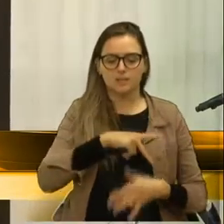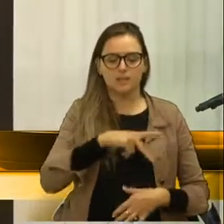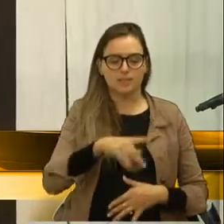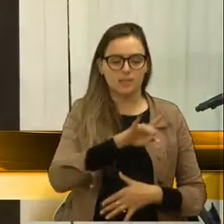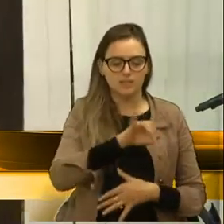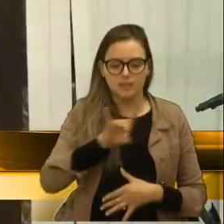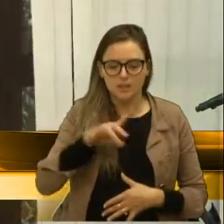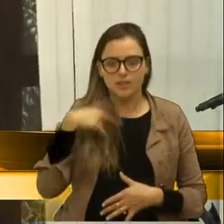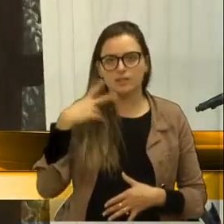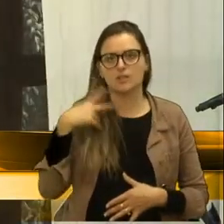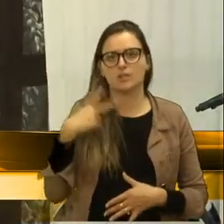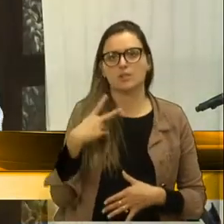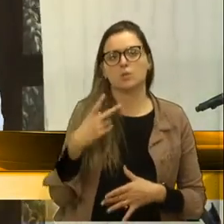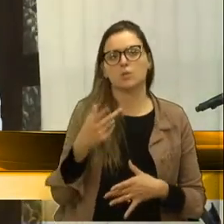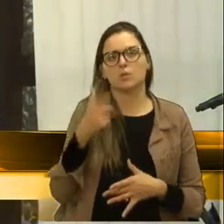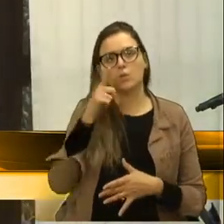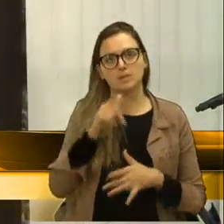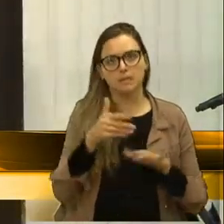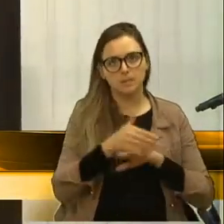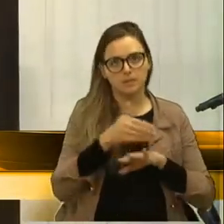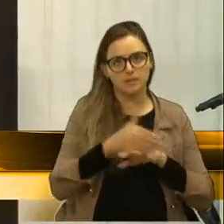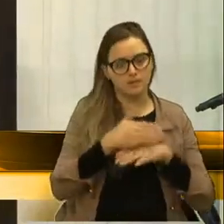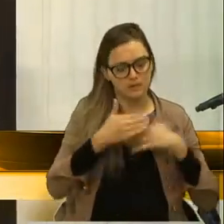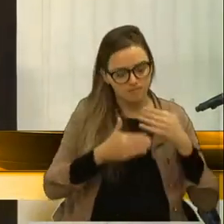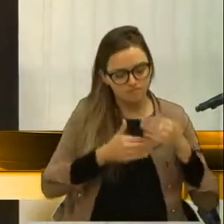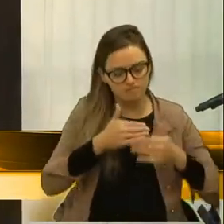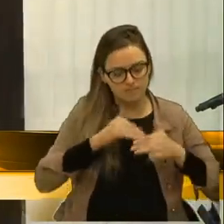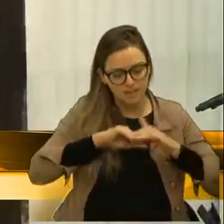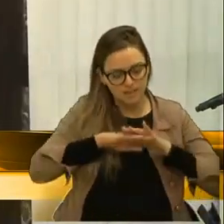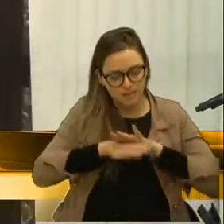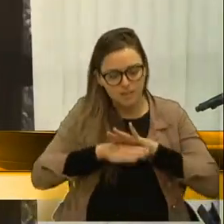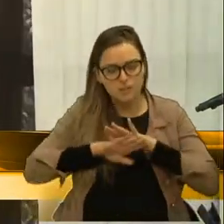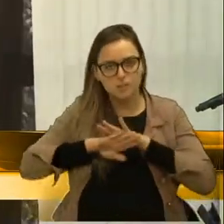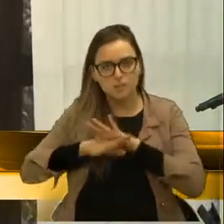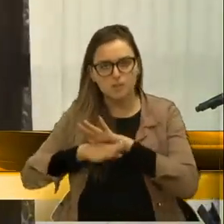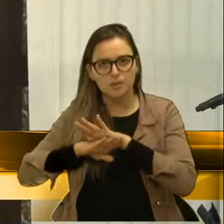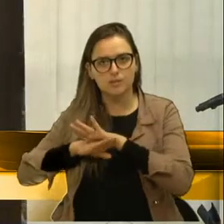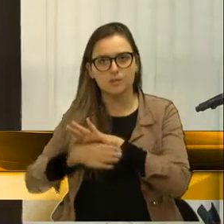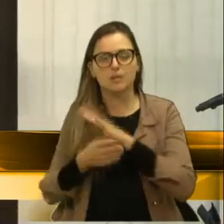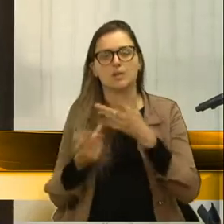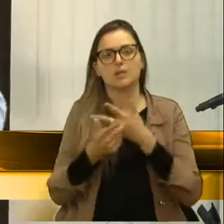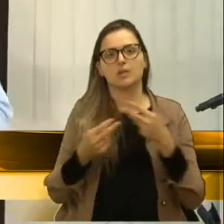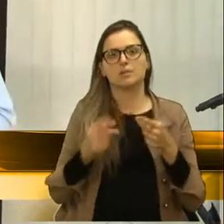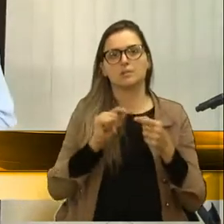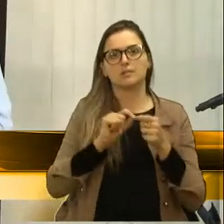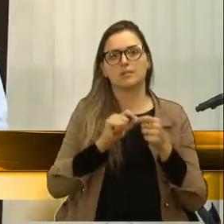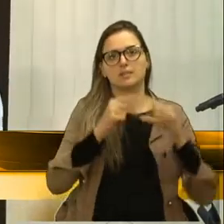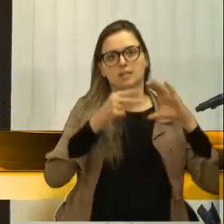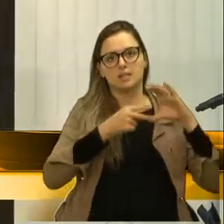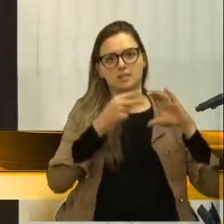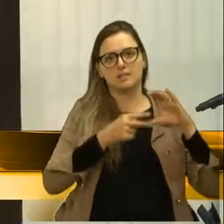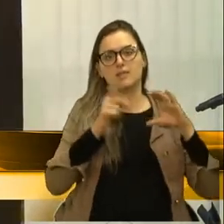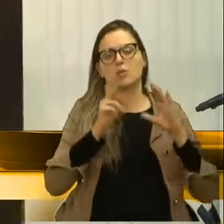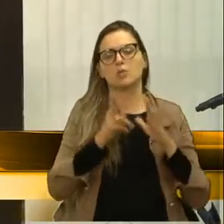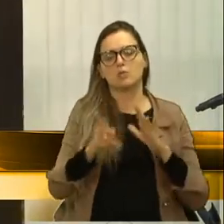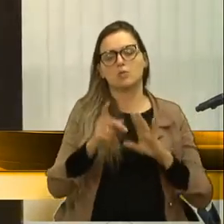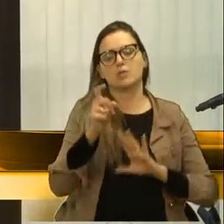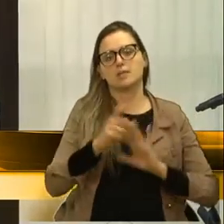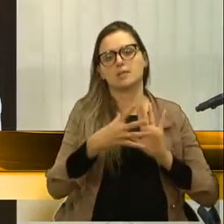cada integrante dessa casa vai fazendo os pequenos ajustes que são necessários para tornar a nossa casa exemplo para o Brasil